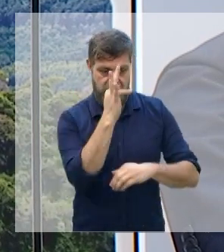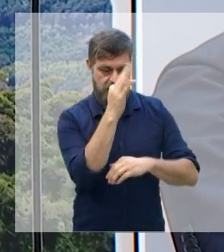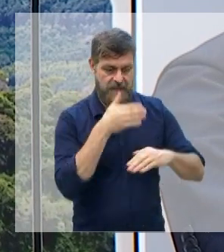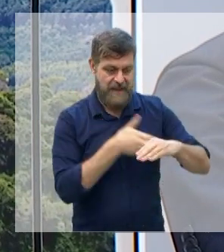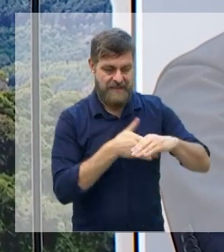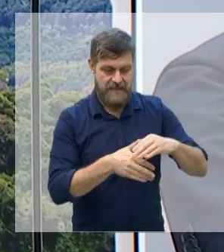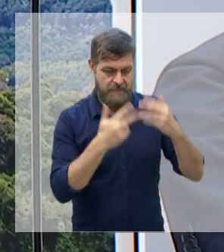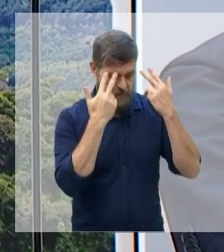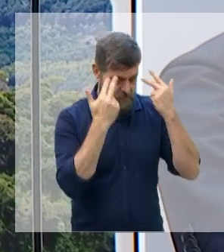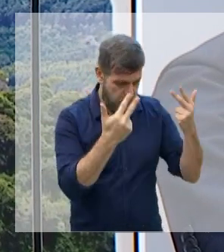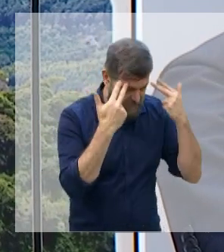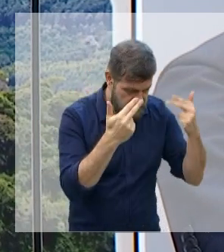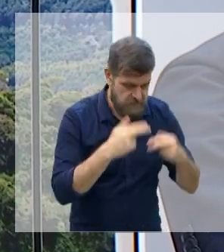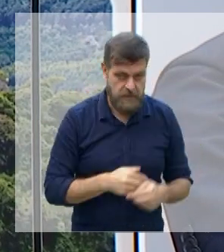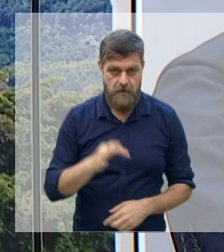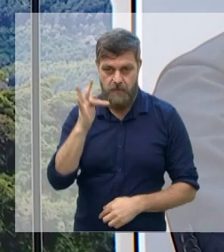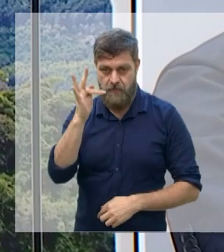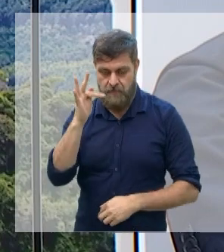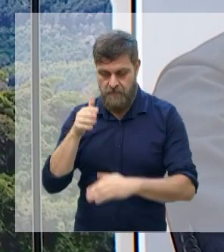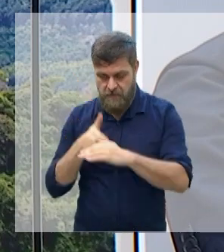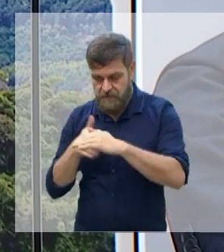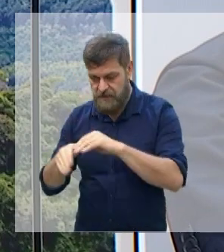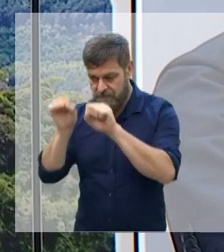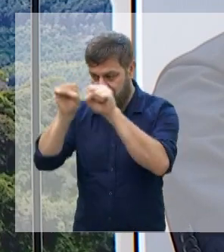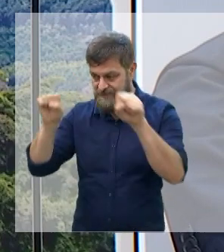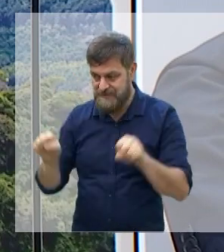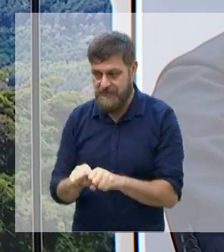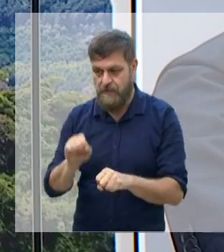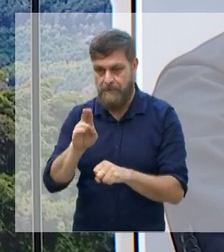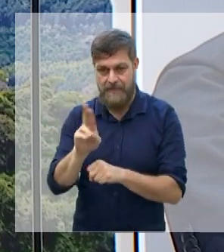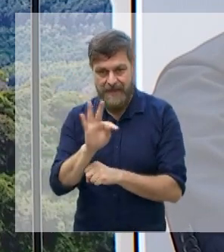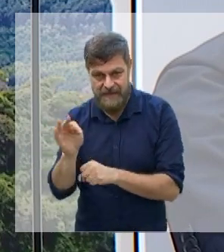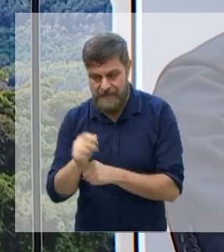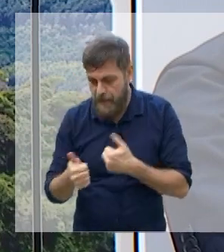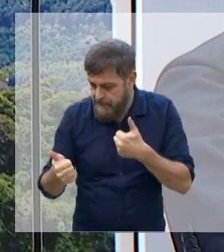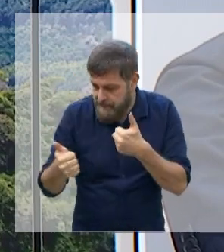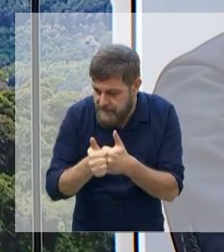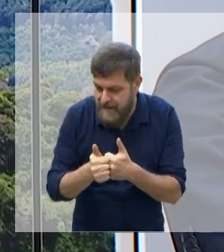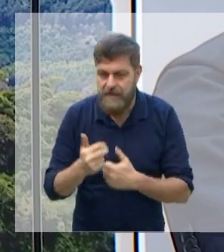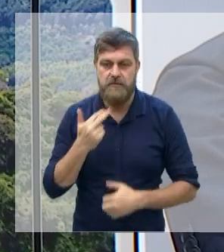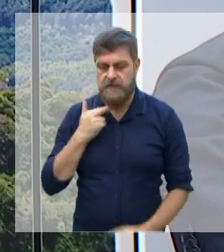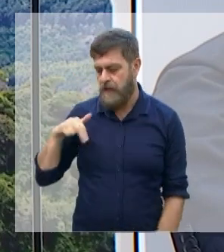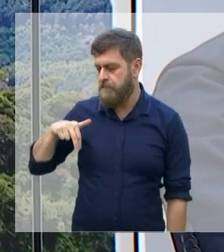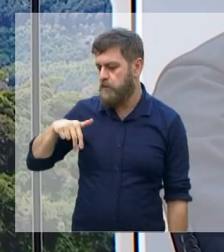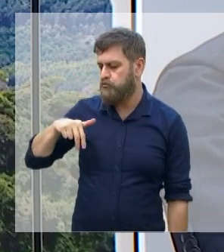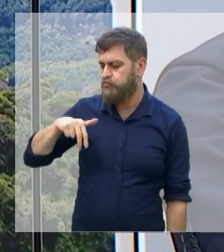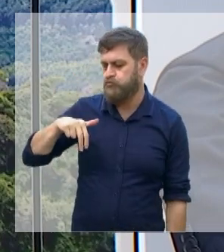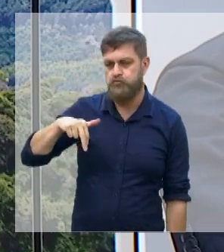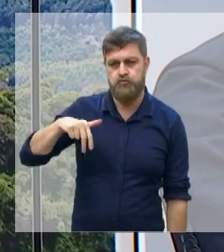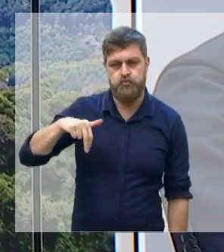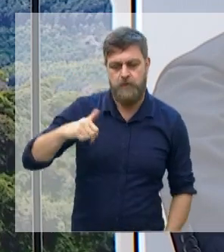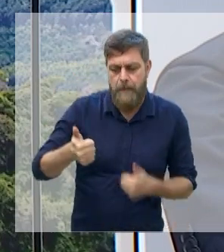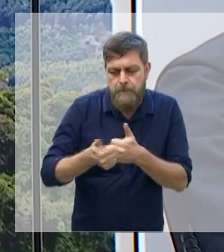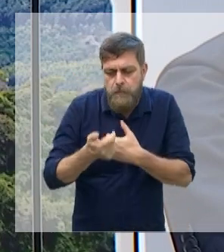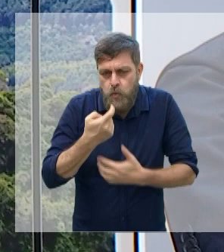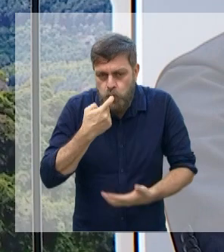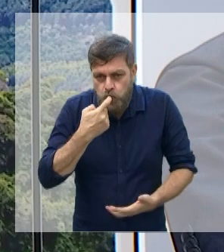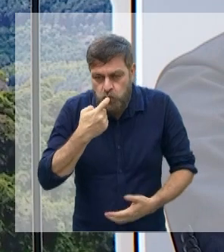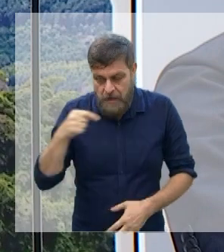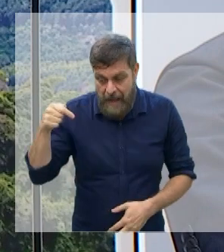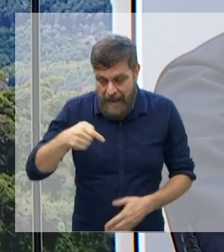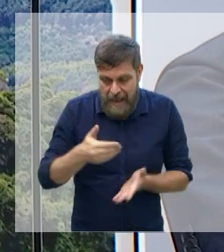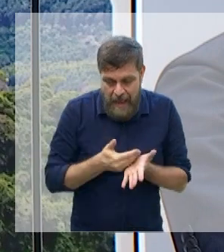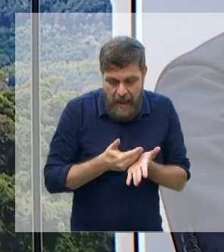um terminal de cinema convencional integrados um outro perto as pessoas vão andar a pé de um local para outro etc e tal e aí